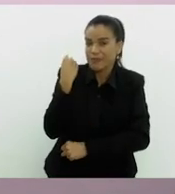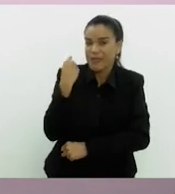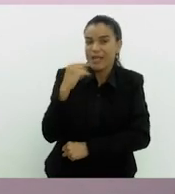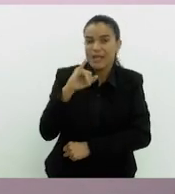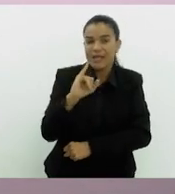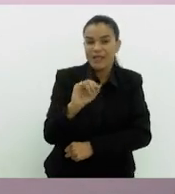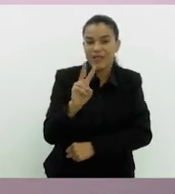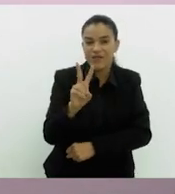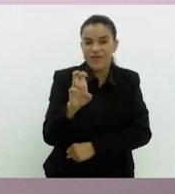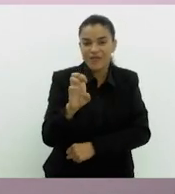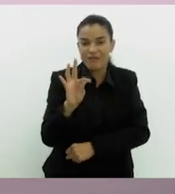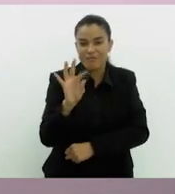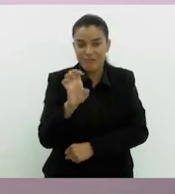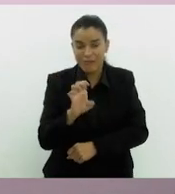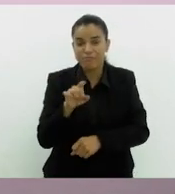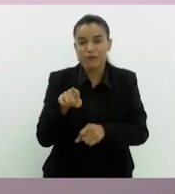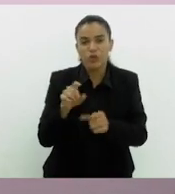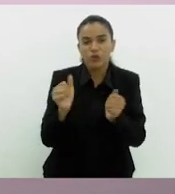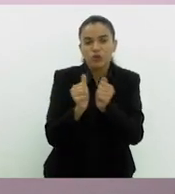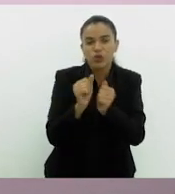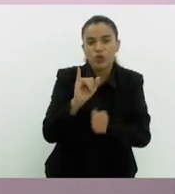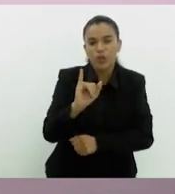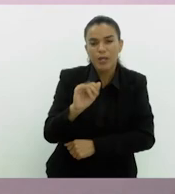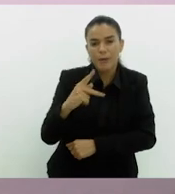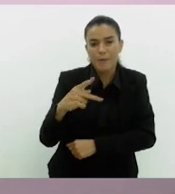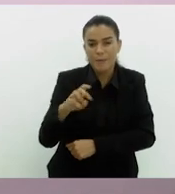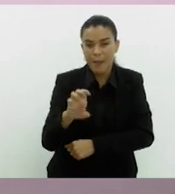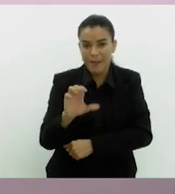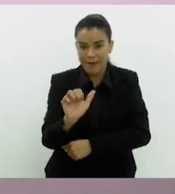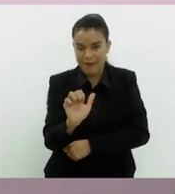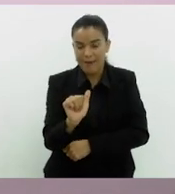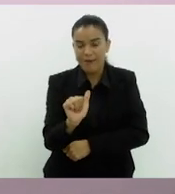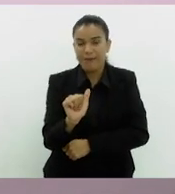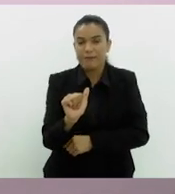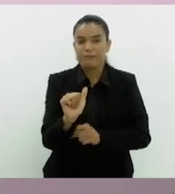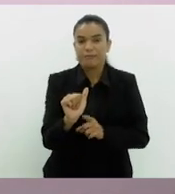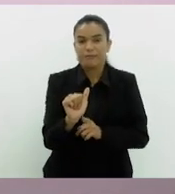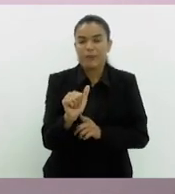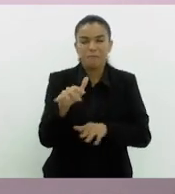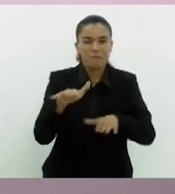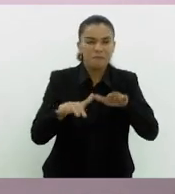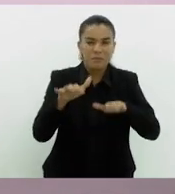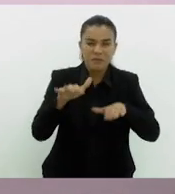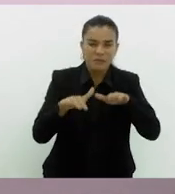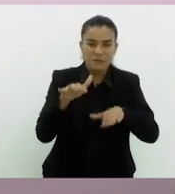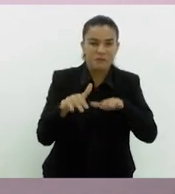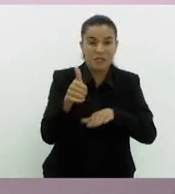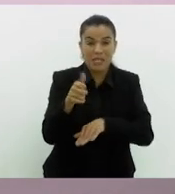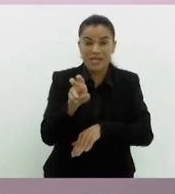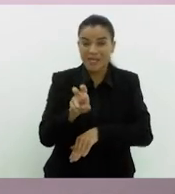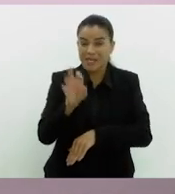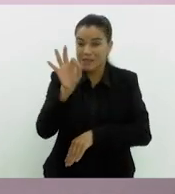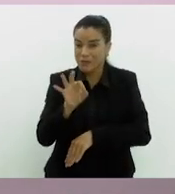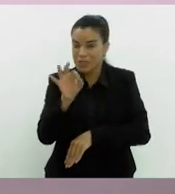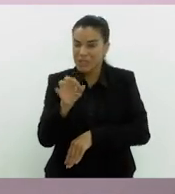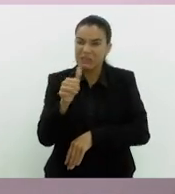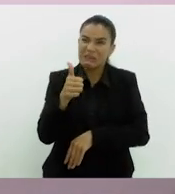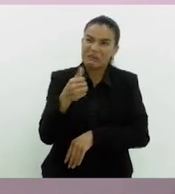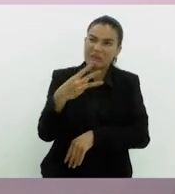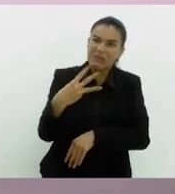junto, que eu acho que foi com o IPEA, se lembro bem, era aproximadamente 15%,